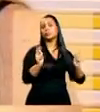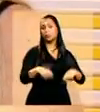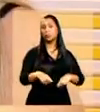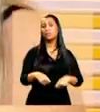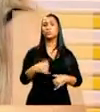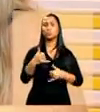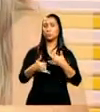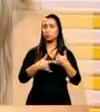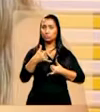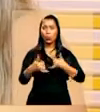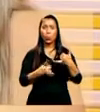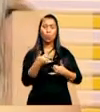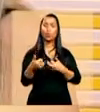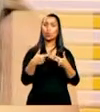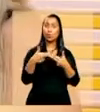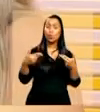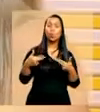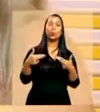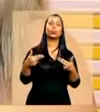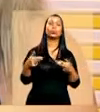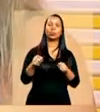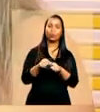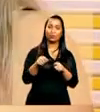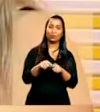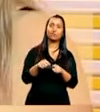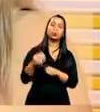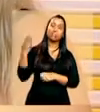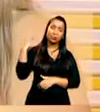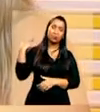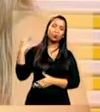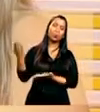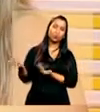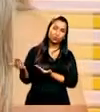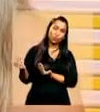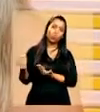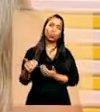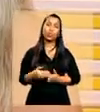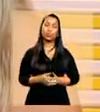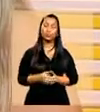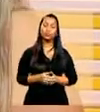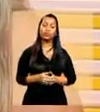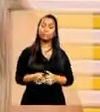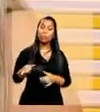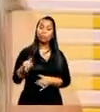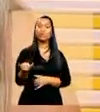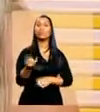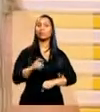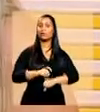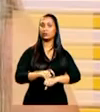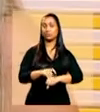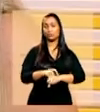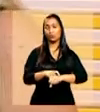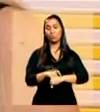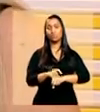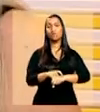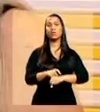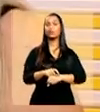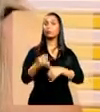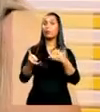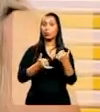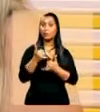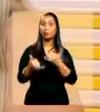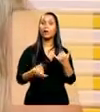ensinando jogos, coisas que eles faziam na sua adolescência, na sua juventude, e aproveitar esse momento agora